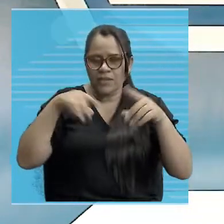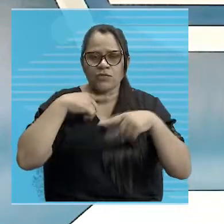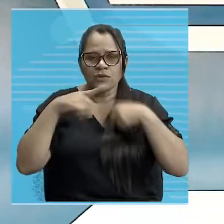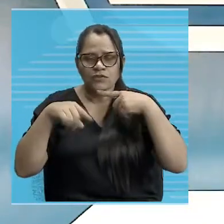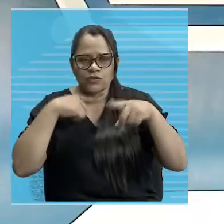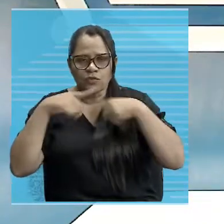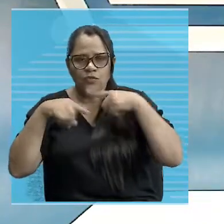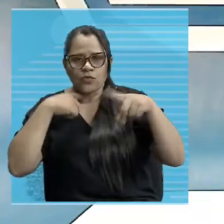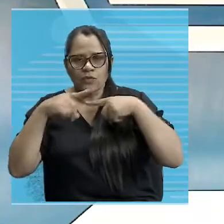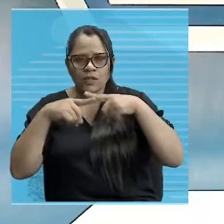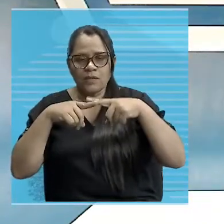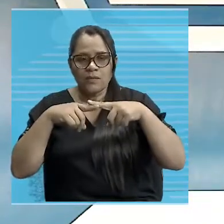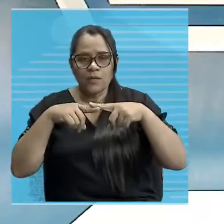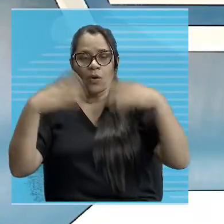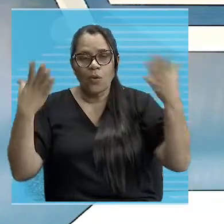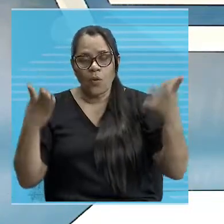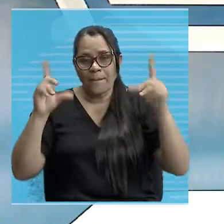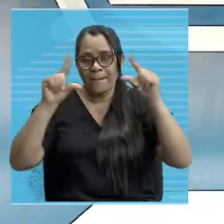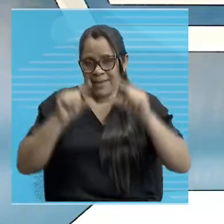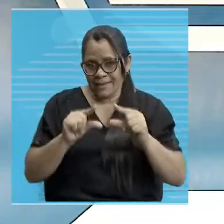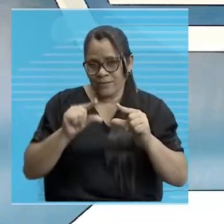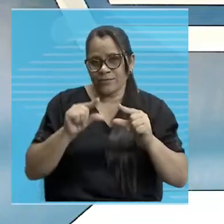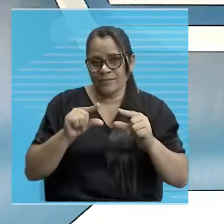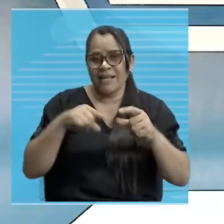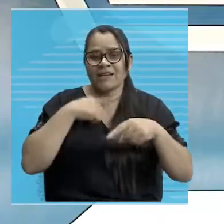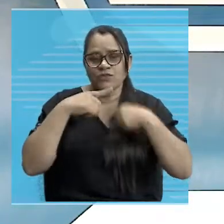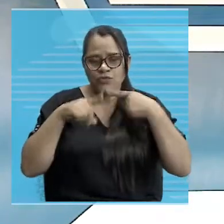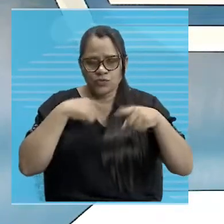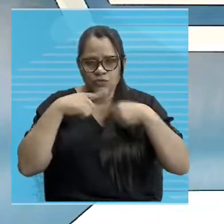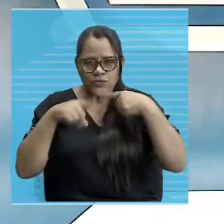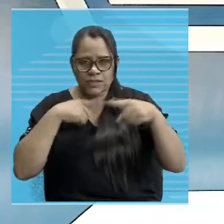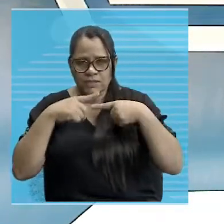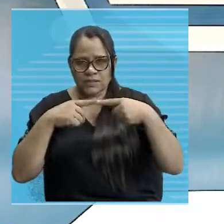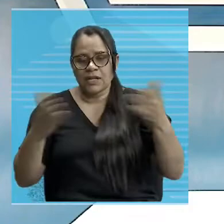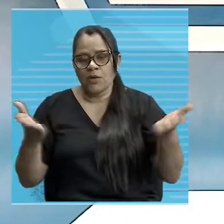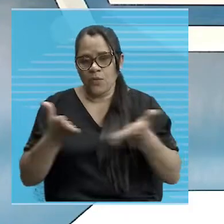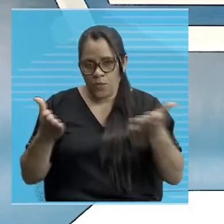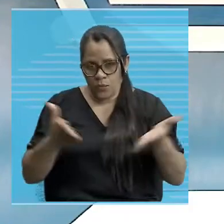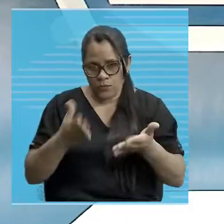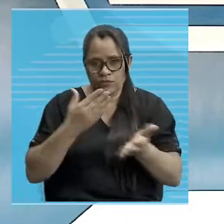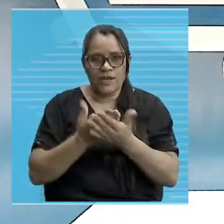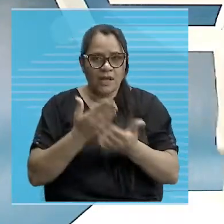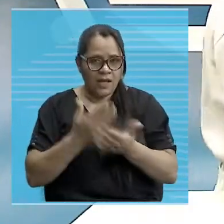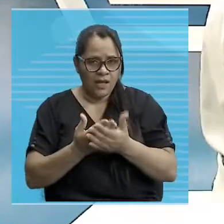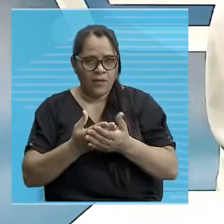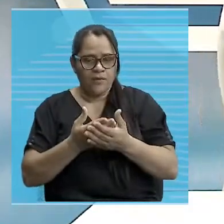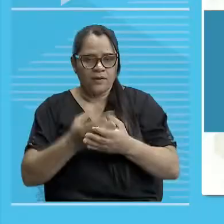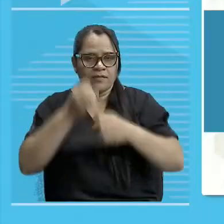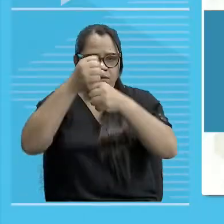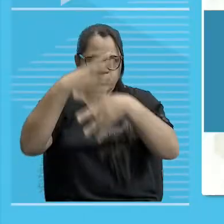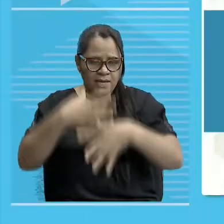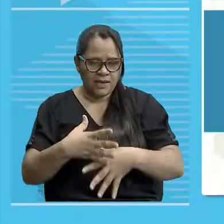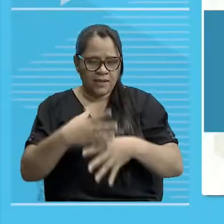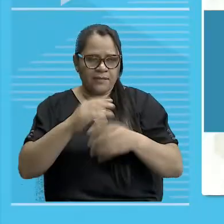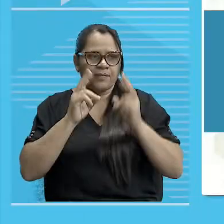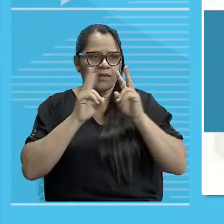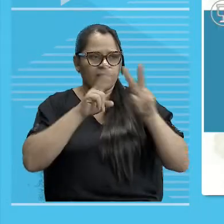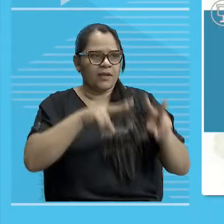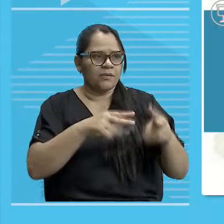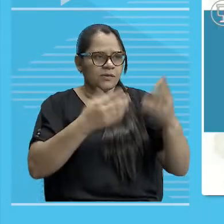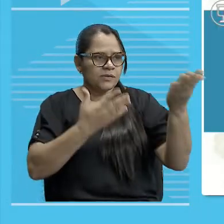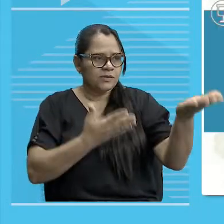menos em parte do esclarecimento dessas dúvidas, na nossa aula de hoje. Vem comigo. Vamos lá.